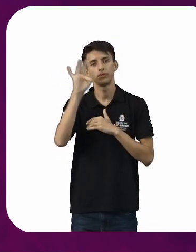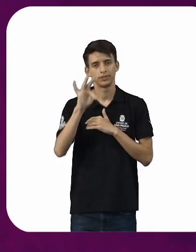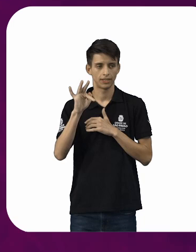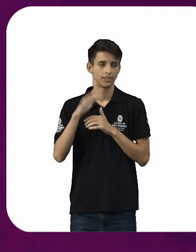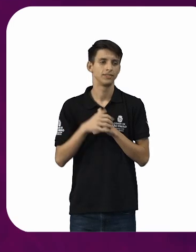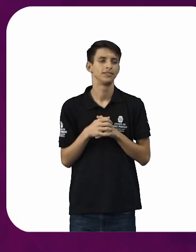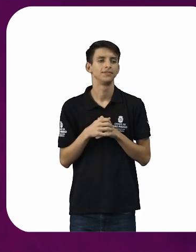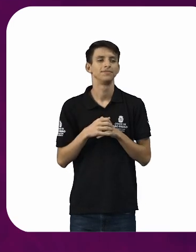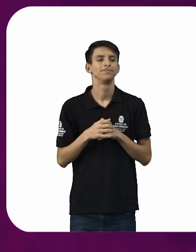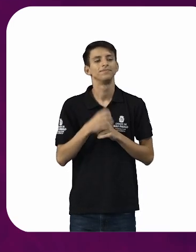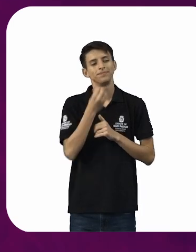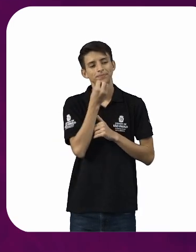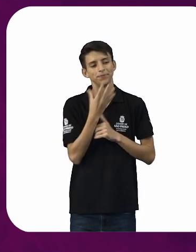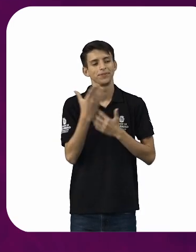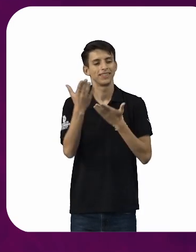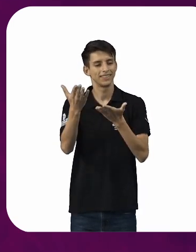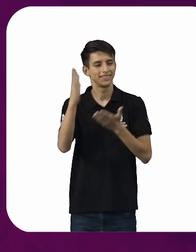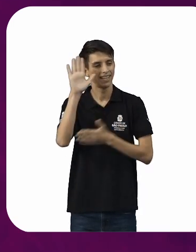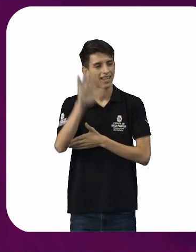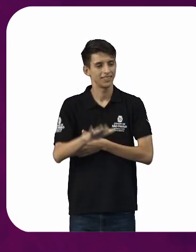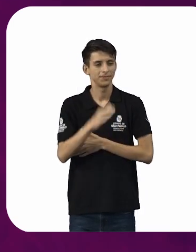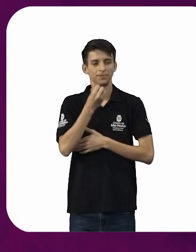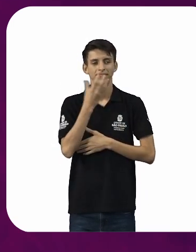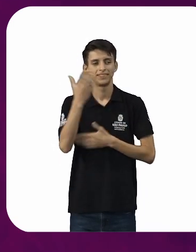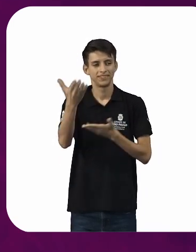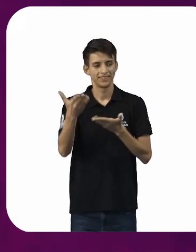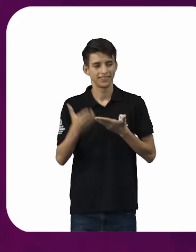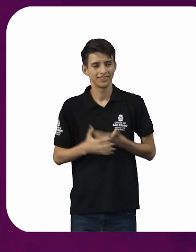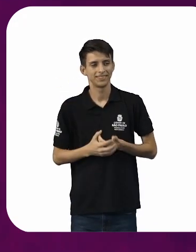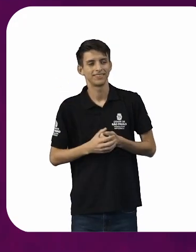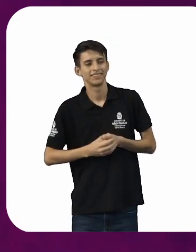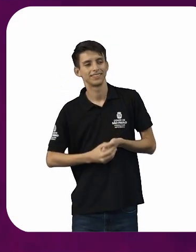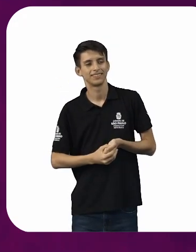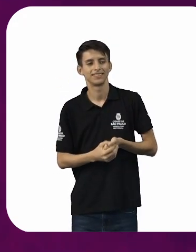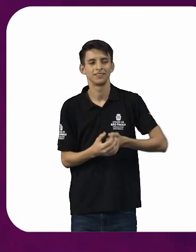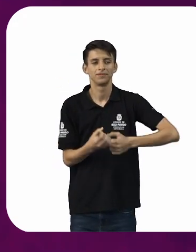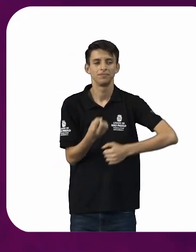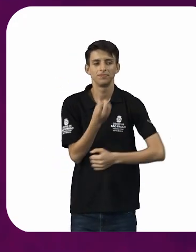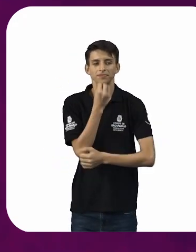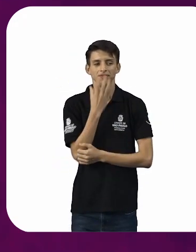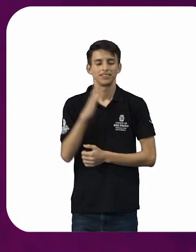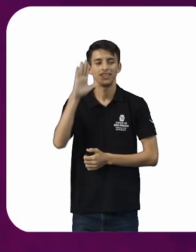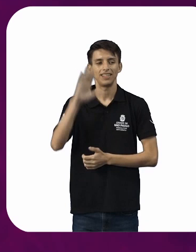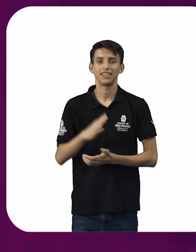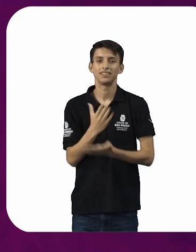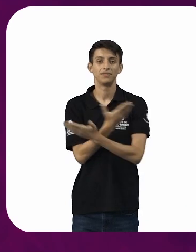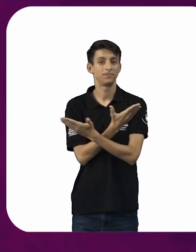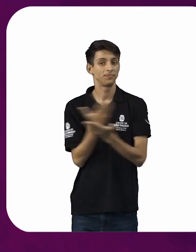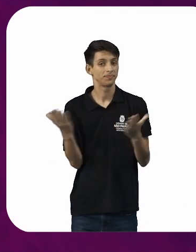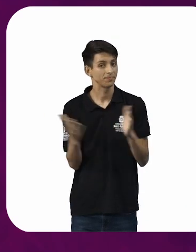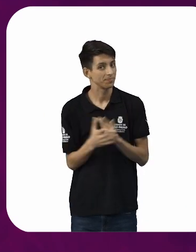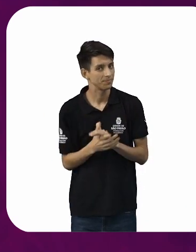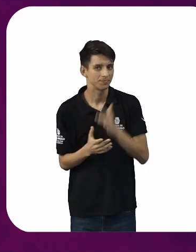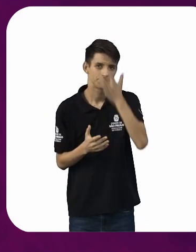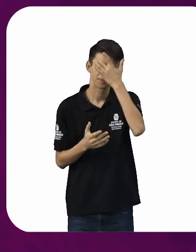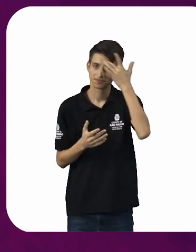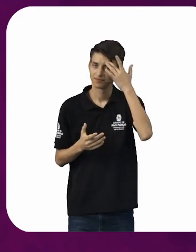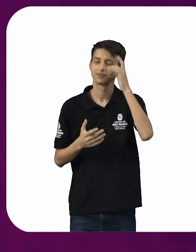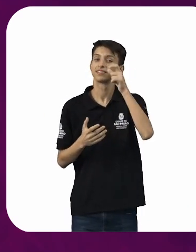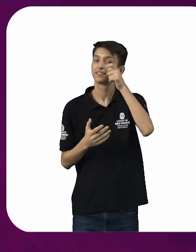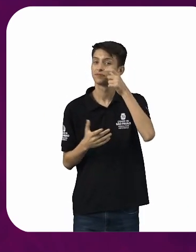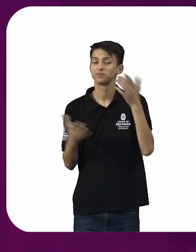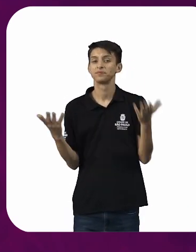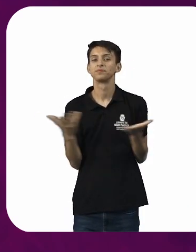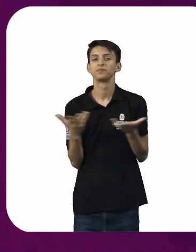Damásio. Doutora Lázara, boa tarde, seja muito bem-vinda. Lázara Carvalho. Boa tarde, Rosana. Boa tarde a todas as pessoas que nos